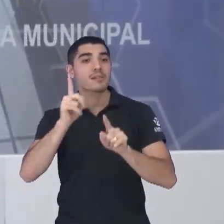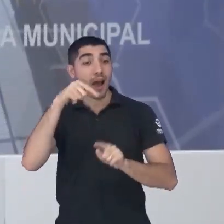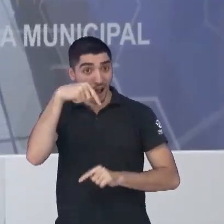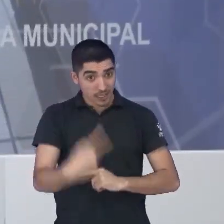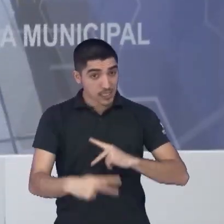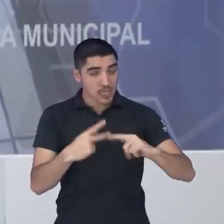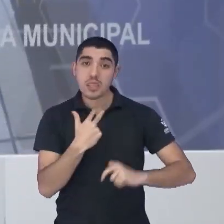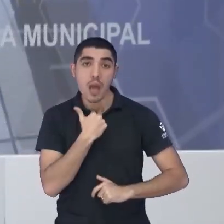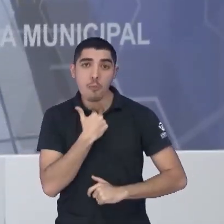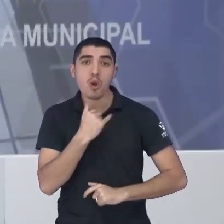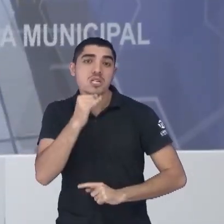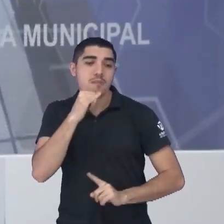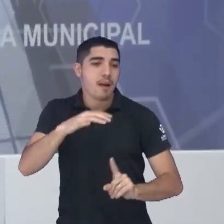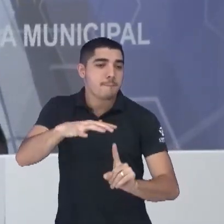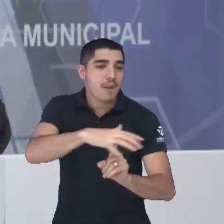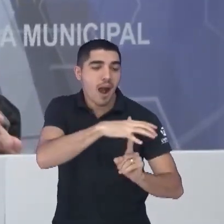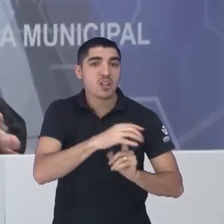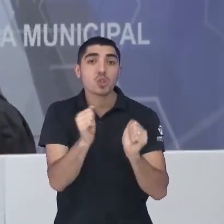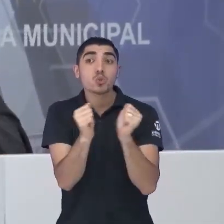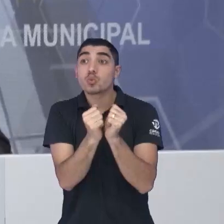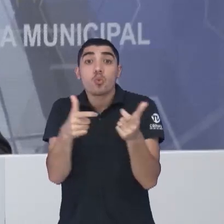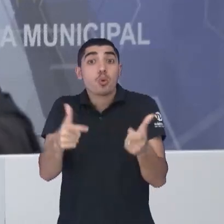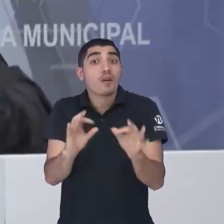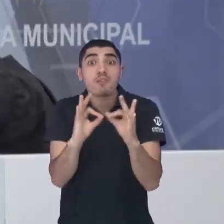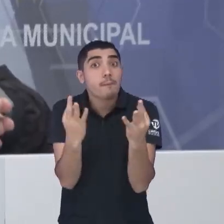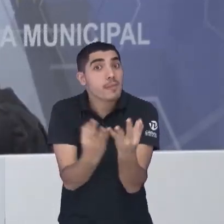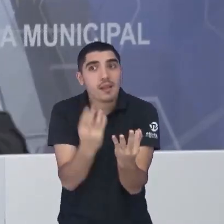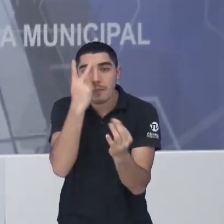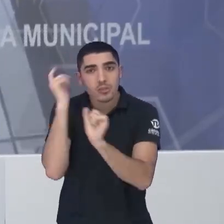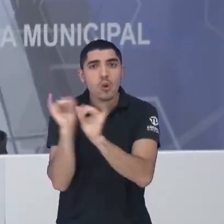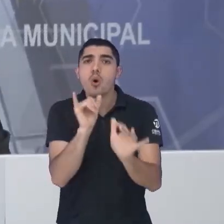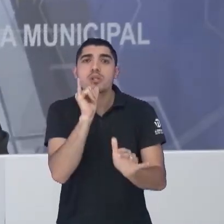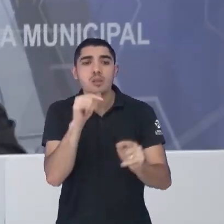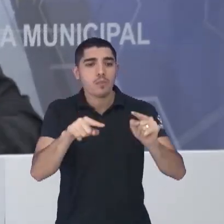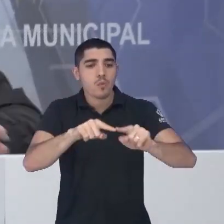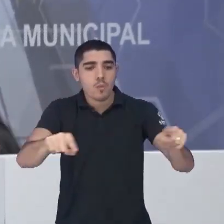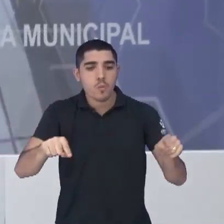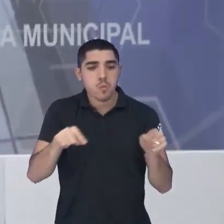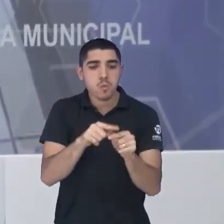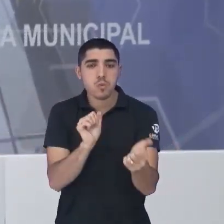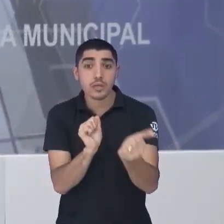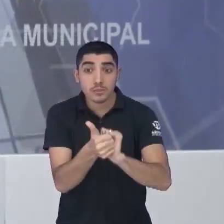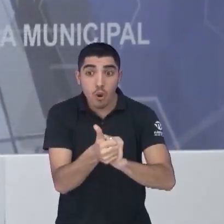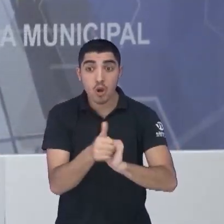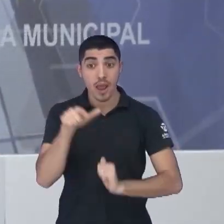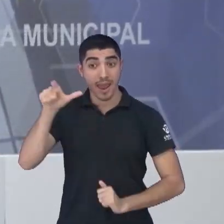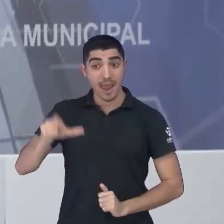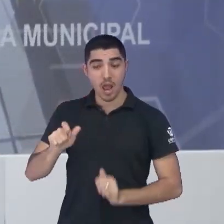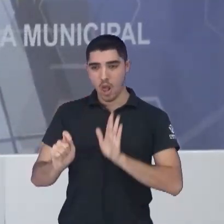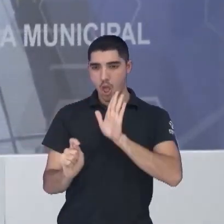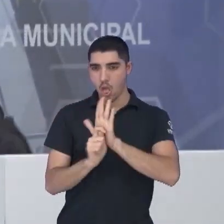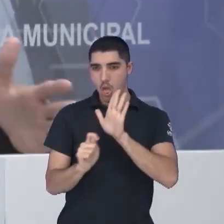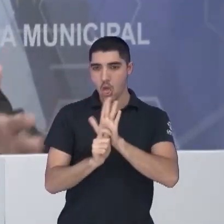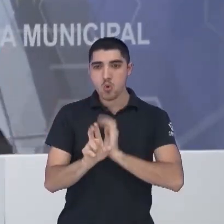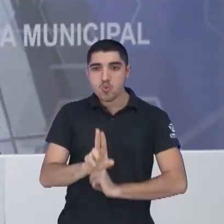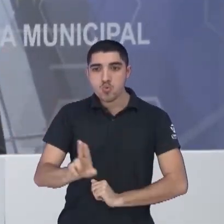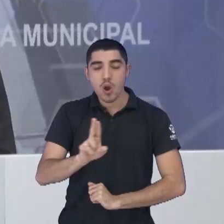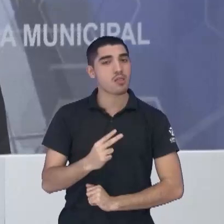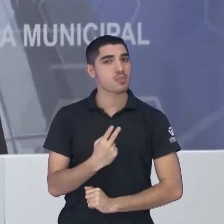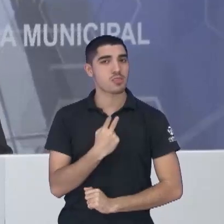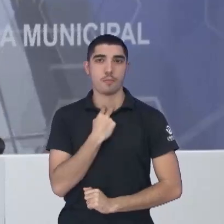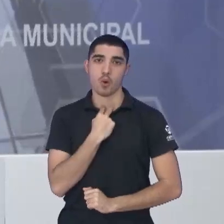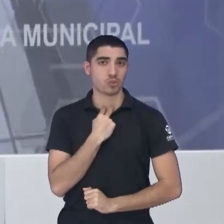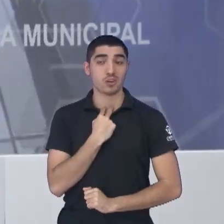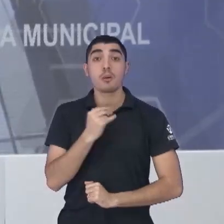ambiente familiar, numa quadra poliesportiva, que é um ambiente esportivo, fazendo uso de drogas e impedindo que crianças,